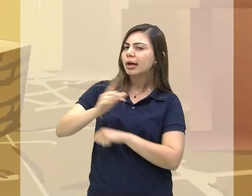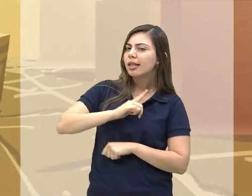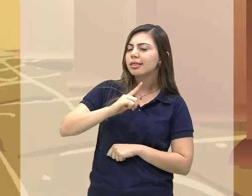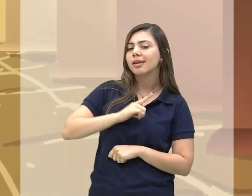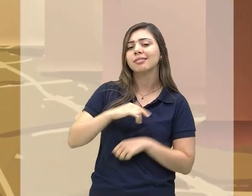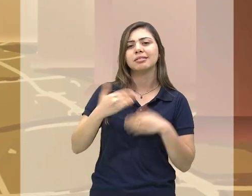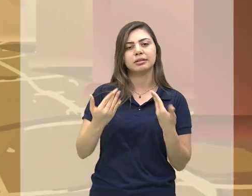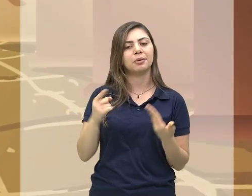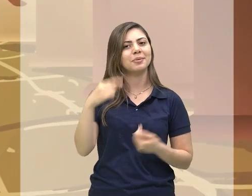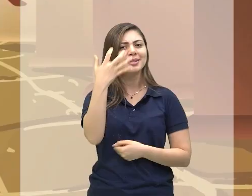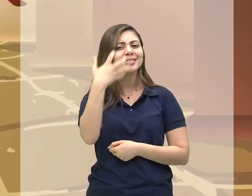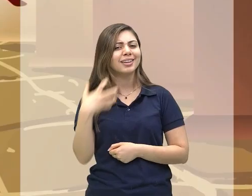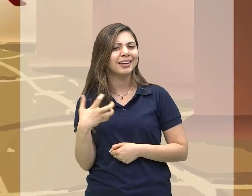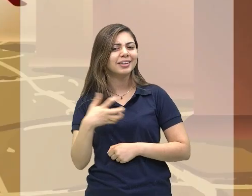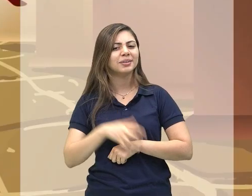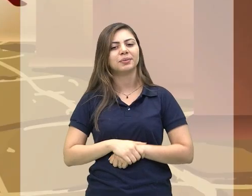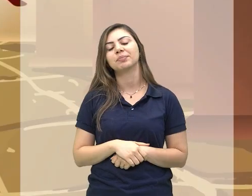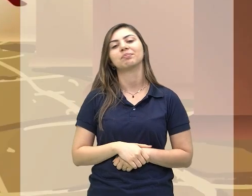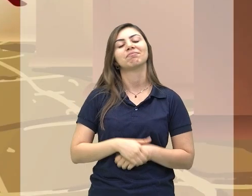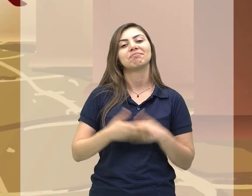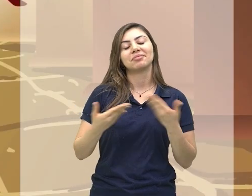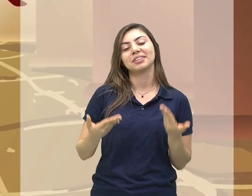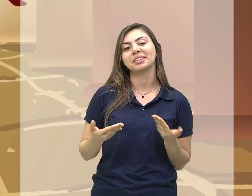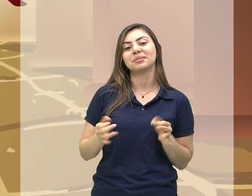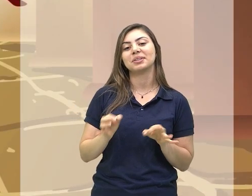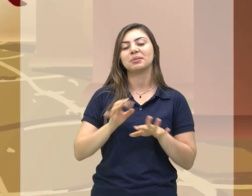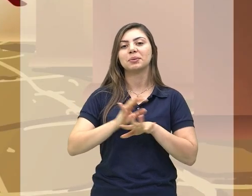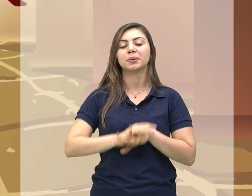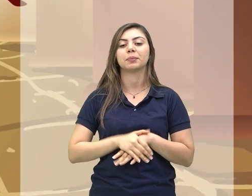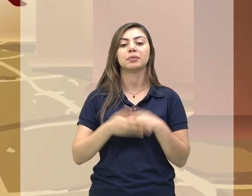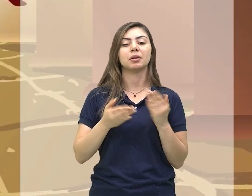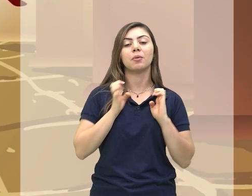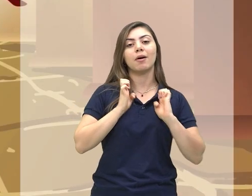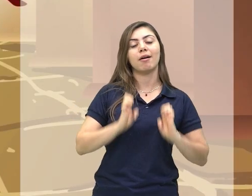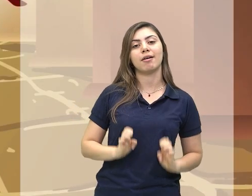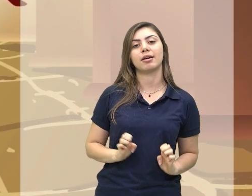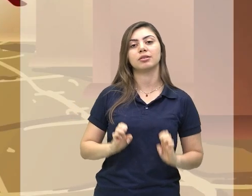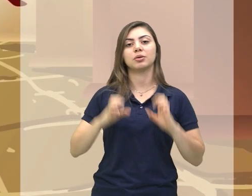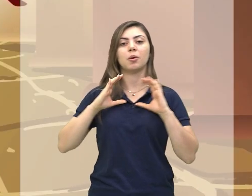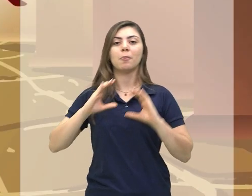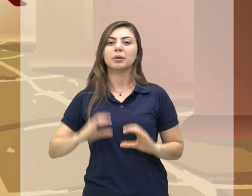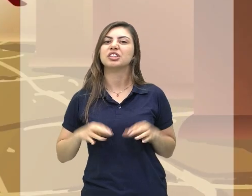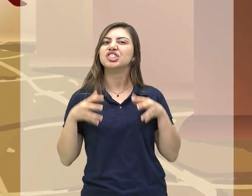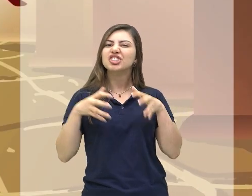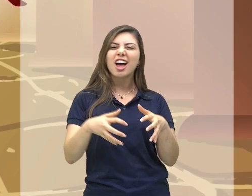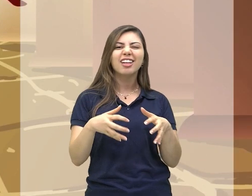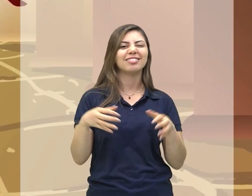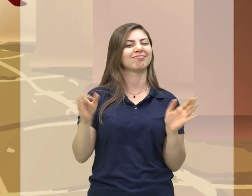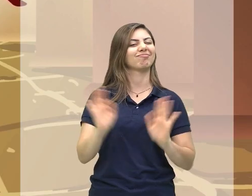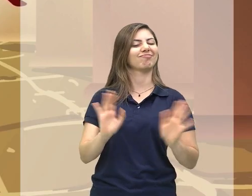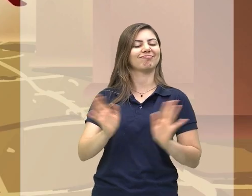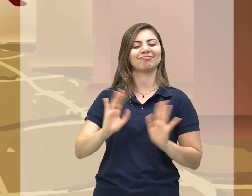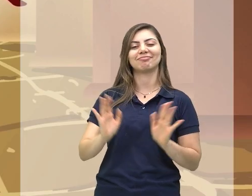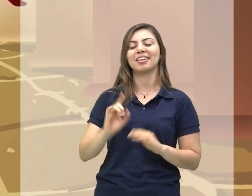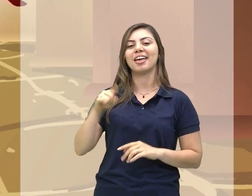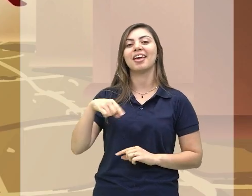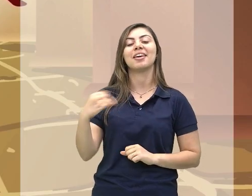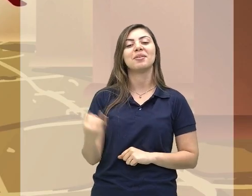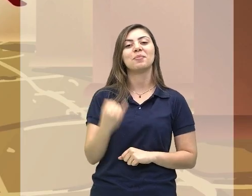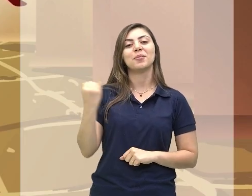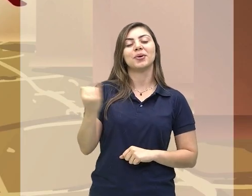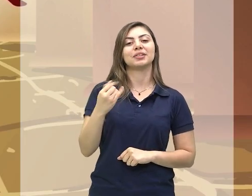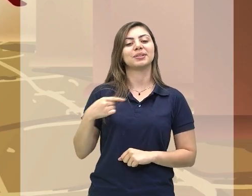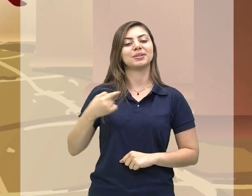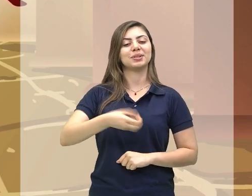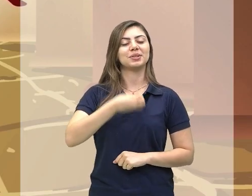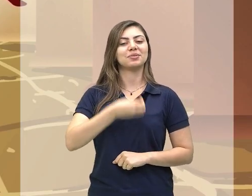coisa séria. Então é isso, galera. Ética e moral não são chatas. Elas são a receita para viver